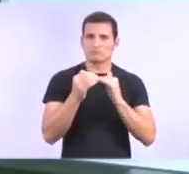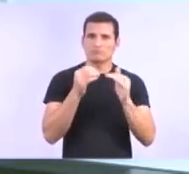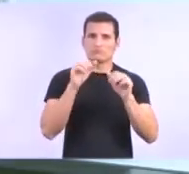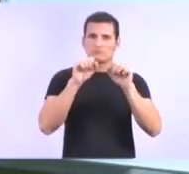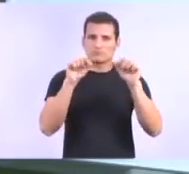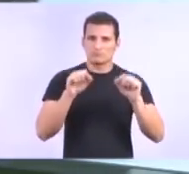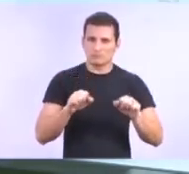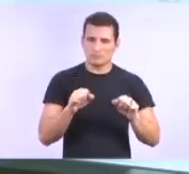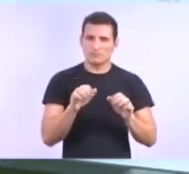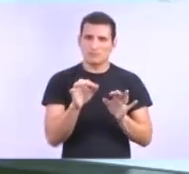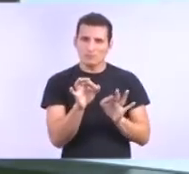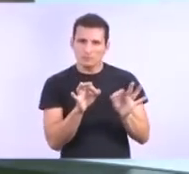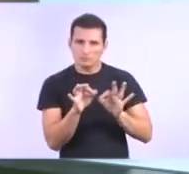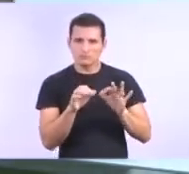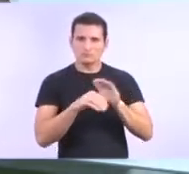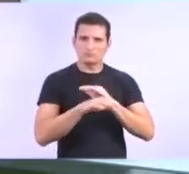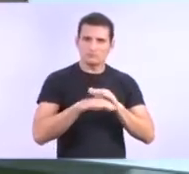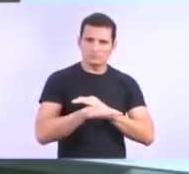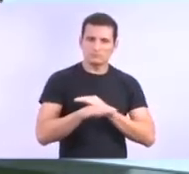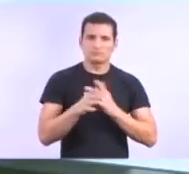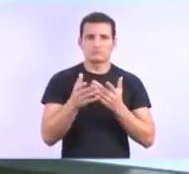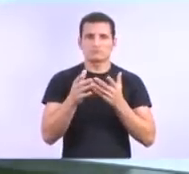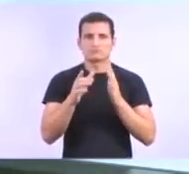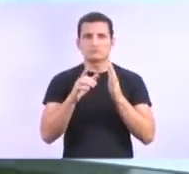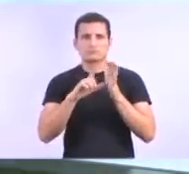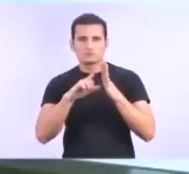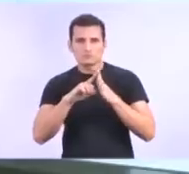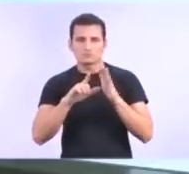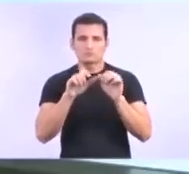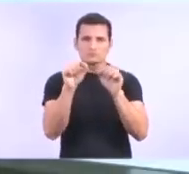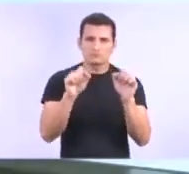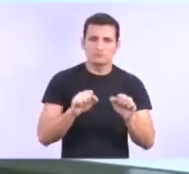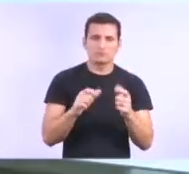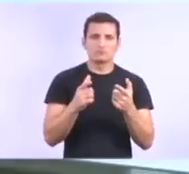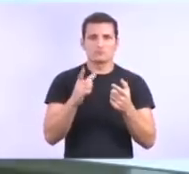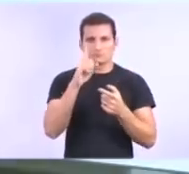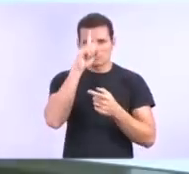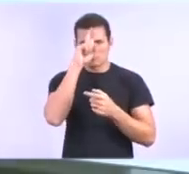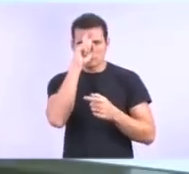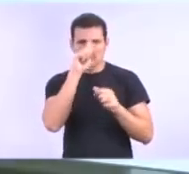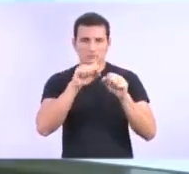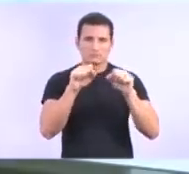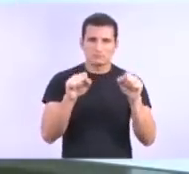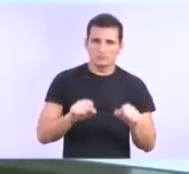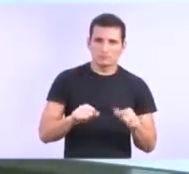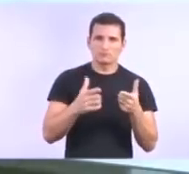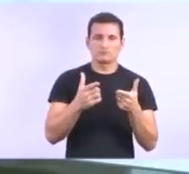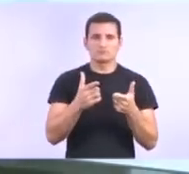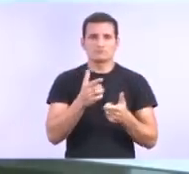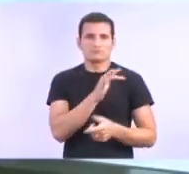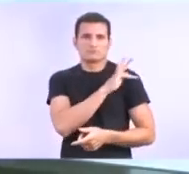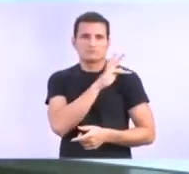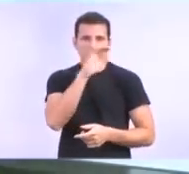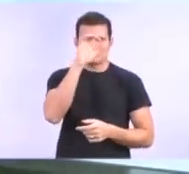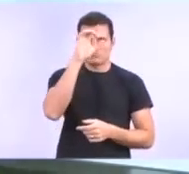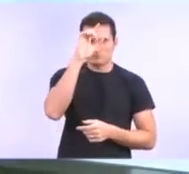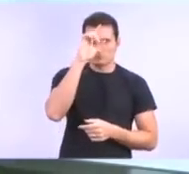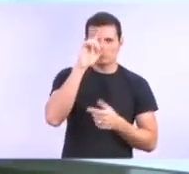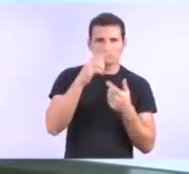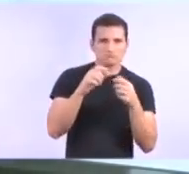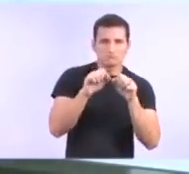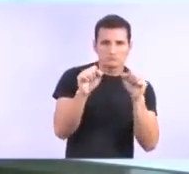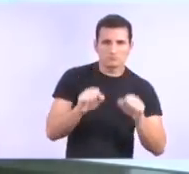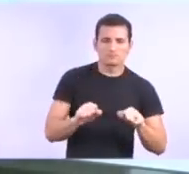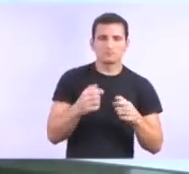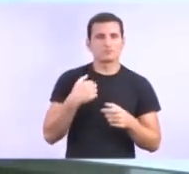estoque, eu quero desenvolver um sistema de uma loja, eu quero desenvolver um sistema para um hospital, eu quero desenvolver um sistema para uma faculdade. Quando eu penso,